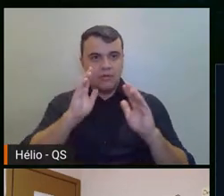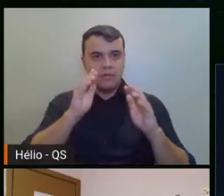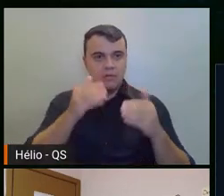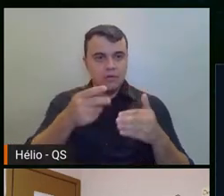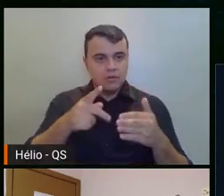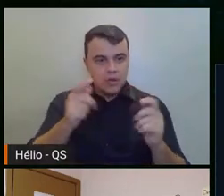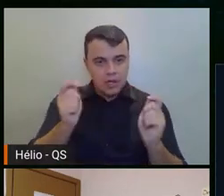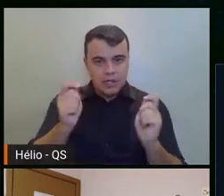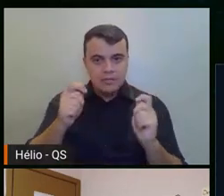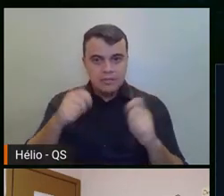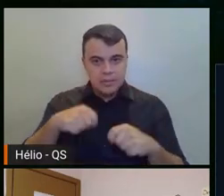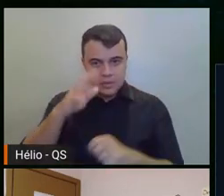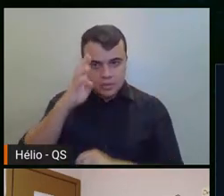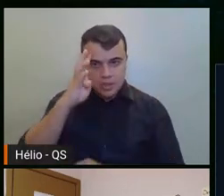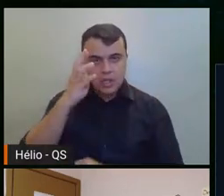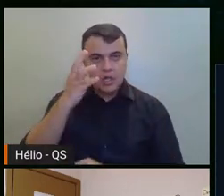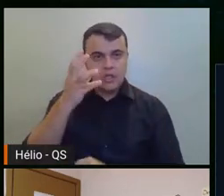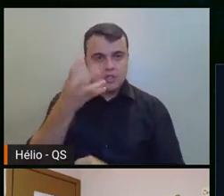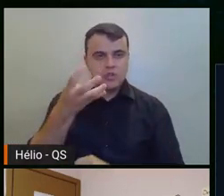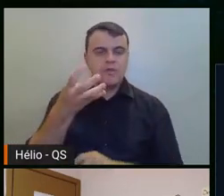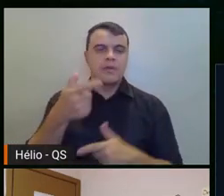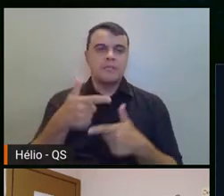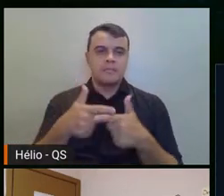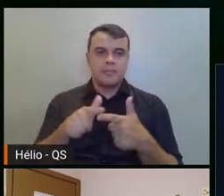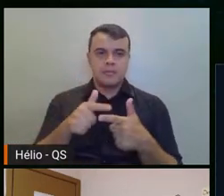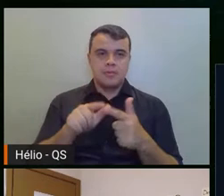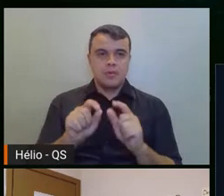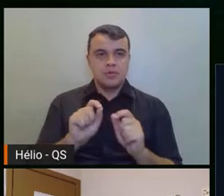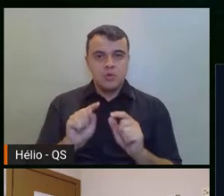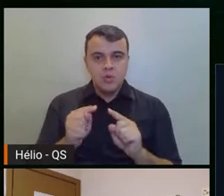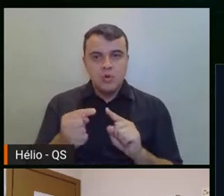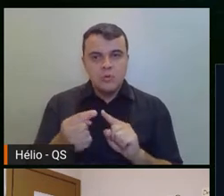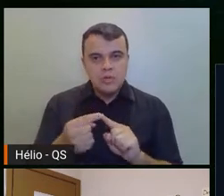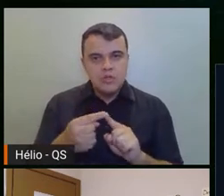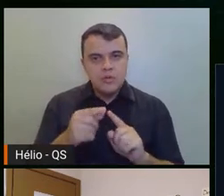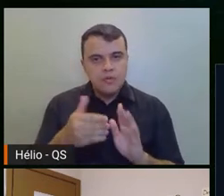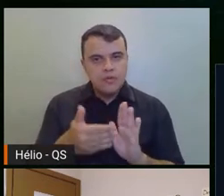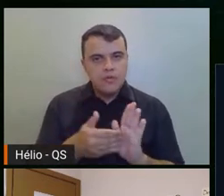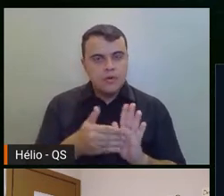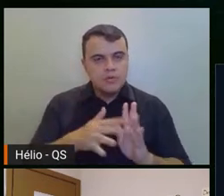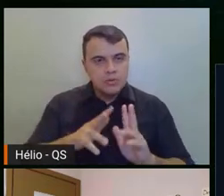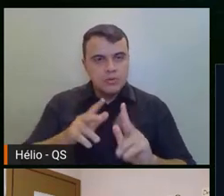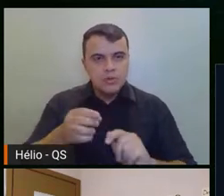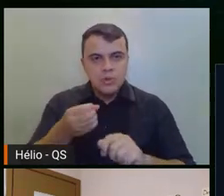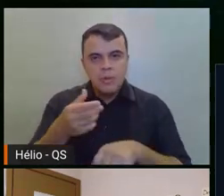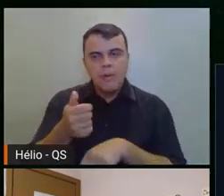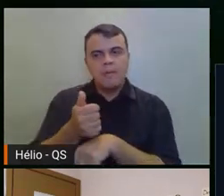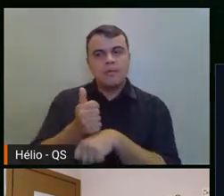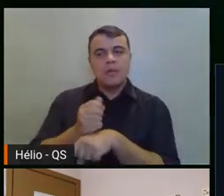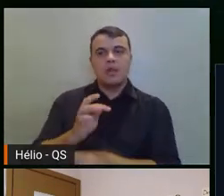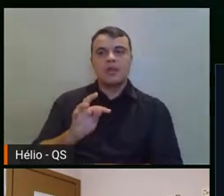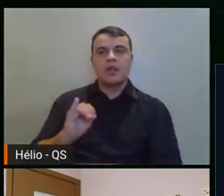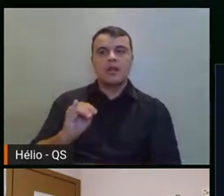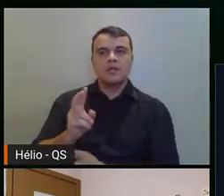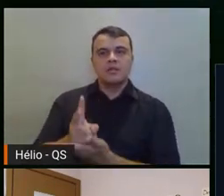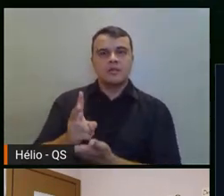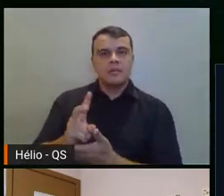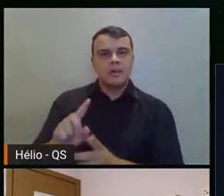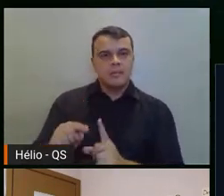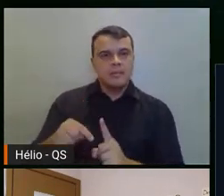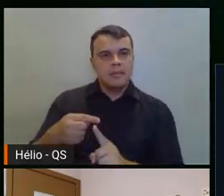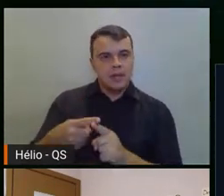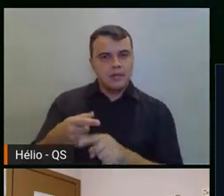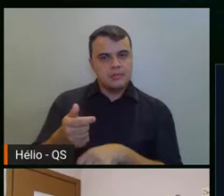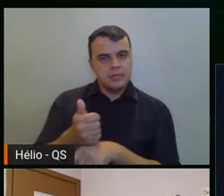de resolver problemas então é esse o objetivo final de muito bom profissional de ti né ter cada vez mais